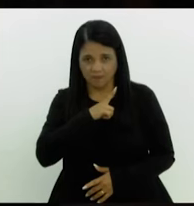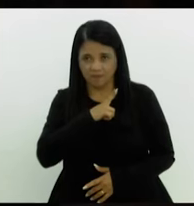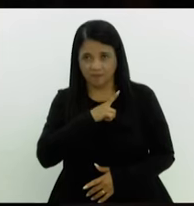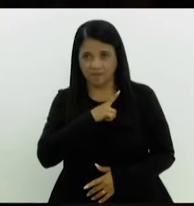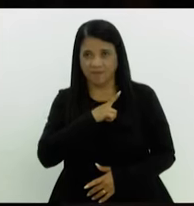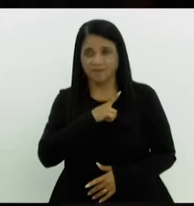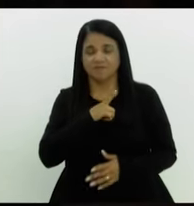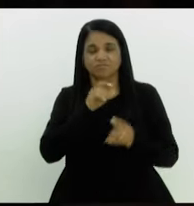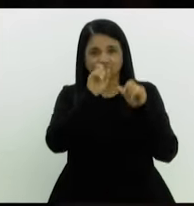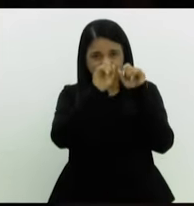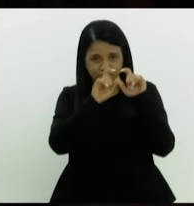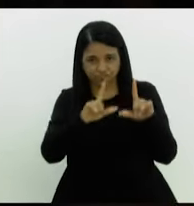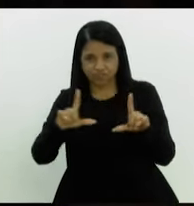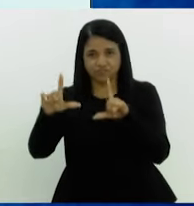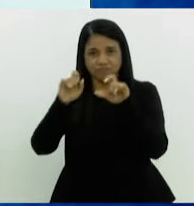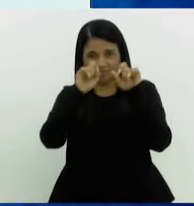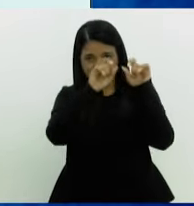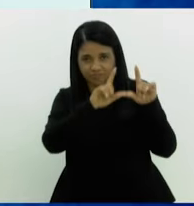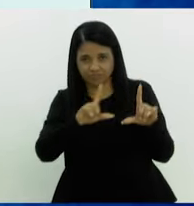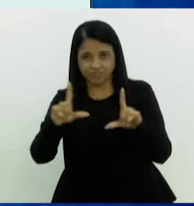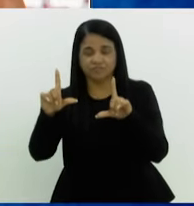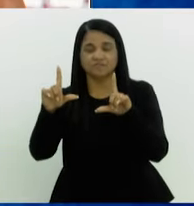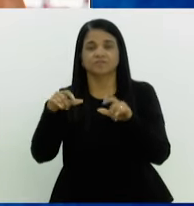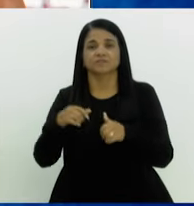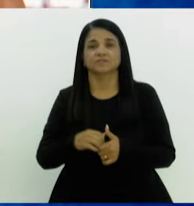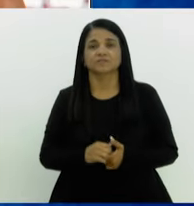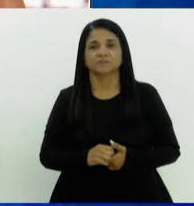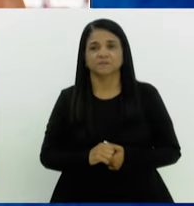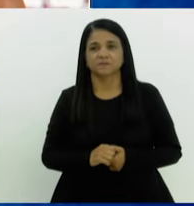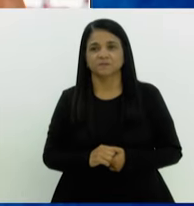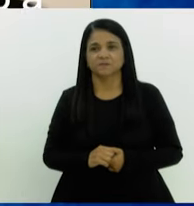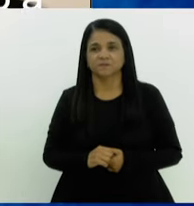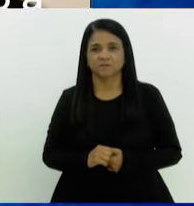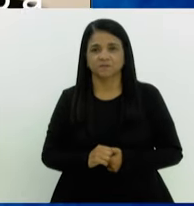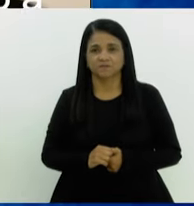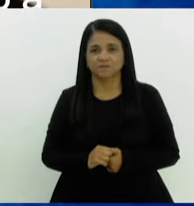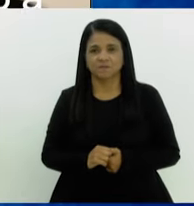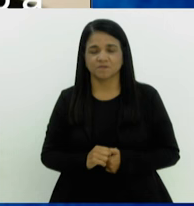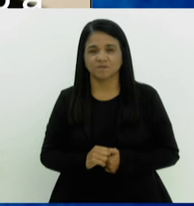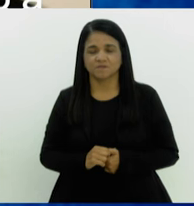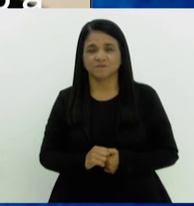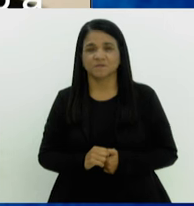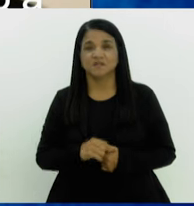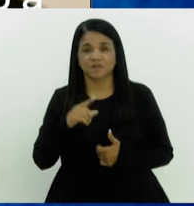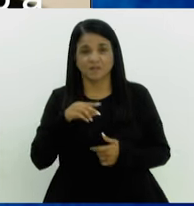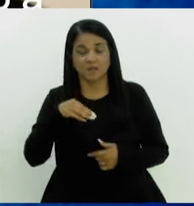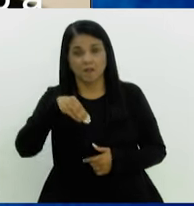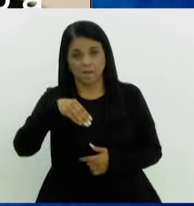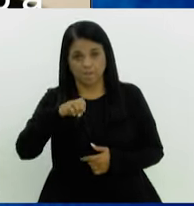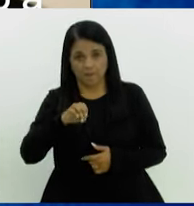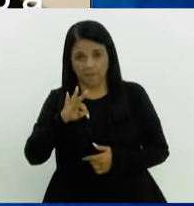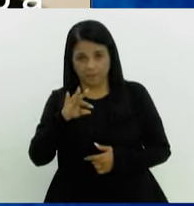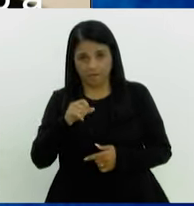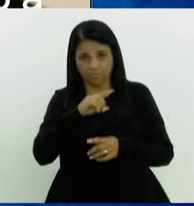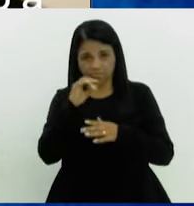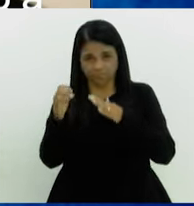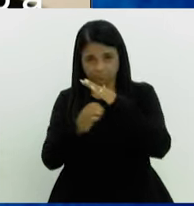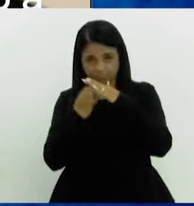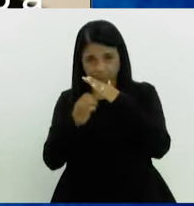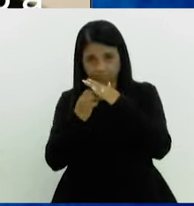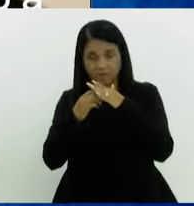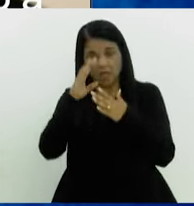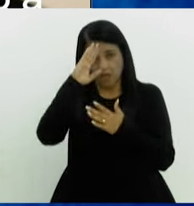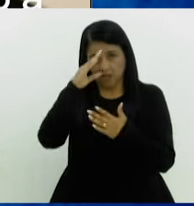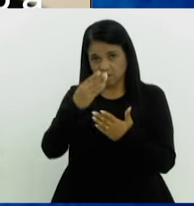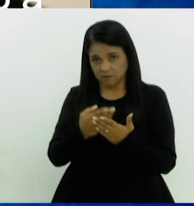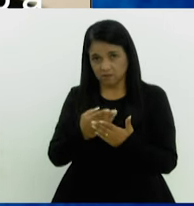adiantada na minha fala nos slides por favor pronto e a meta acredita que as mulheres têm